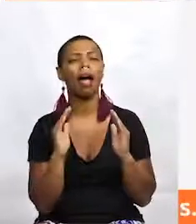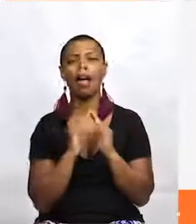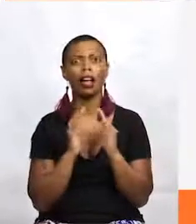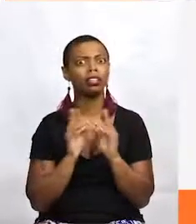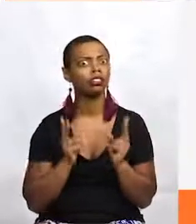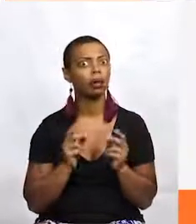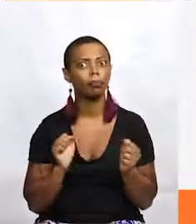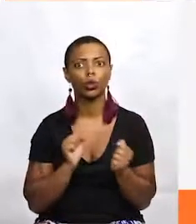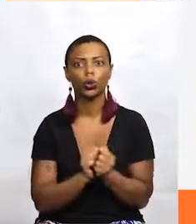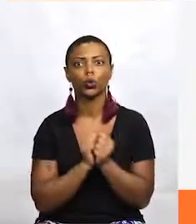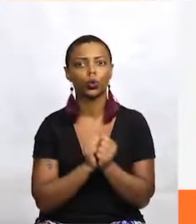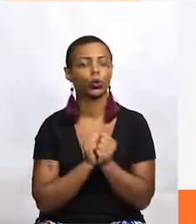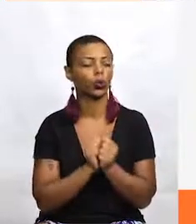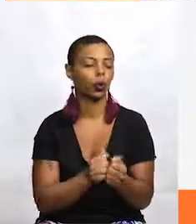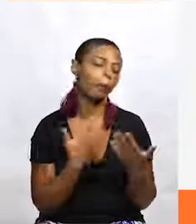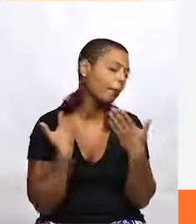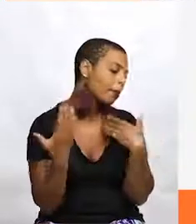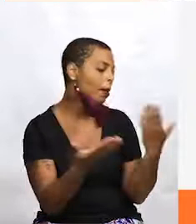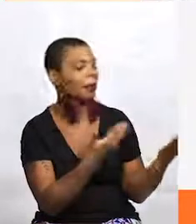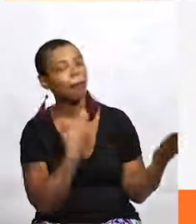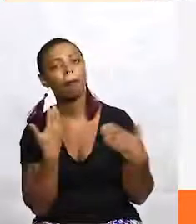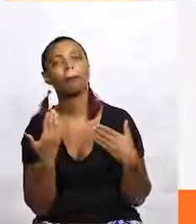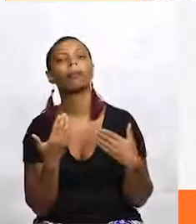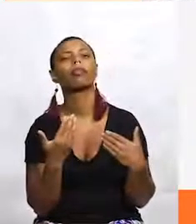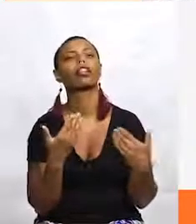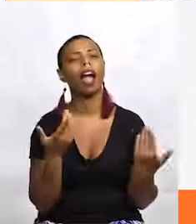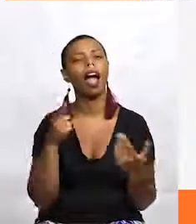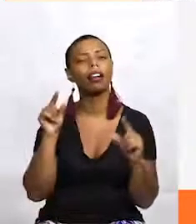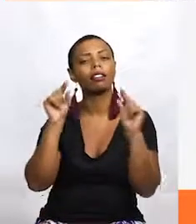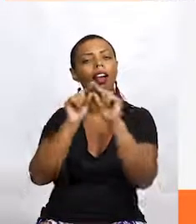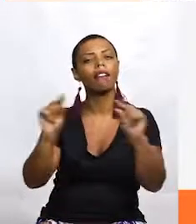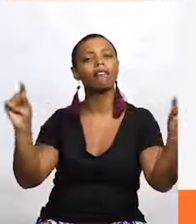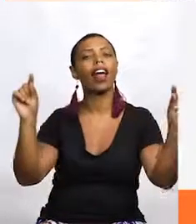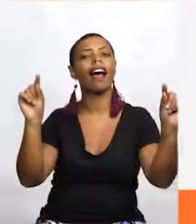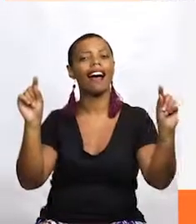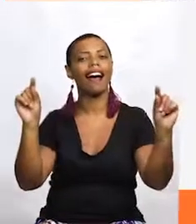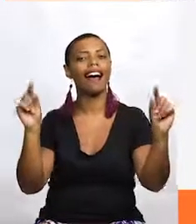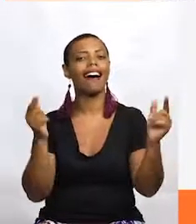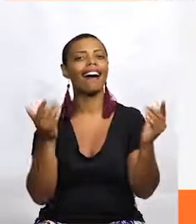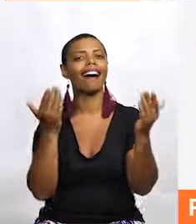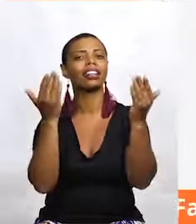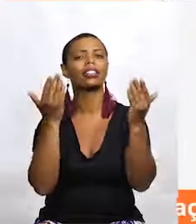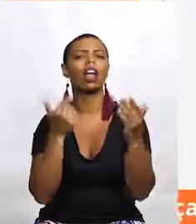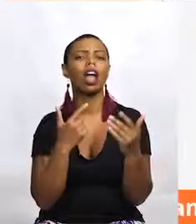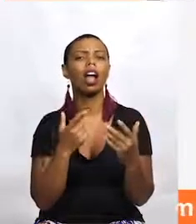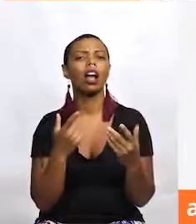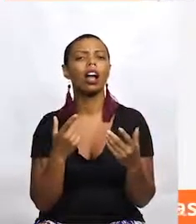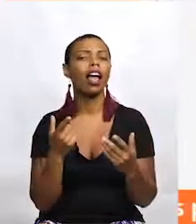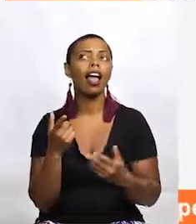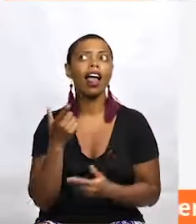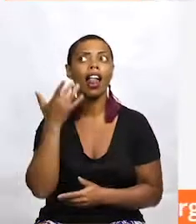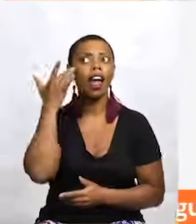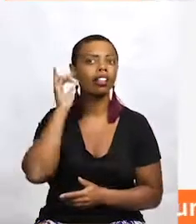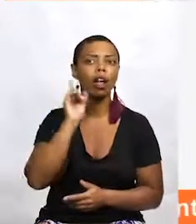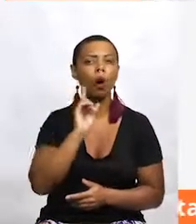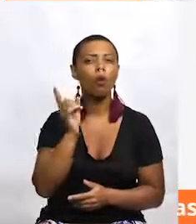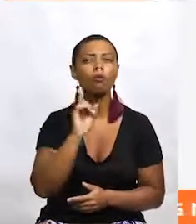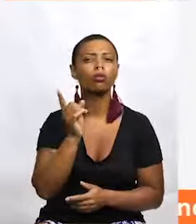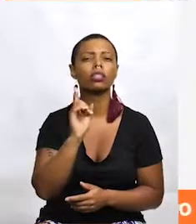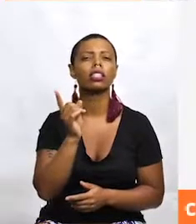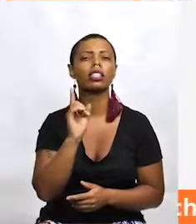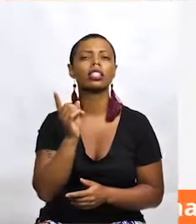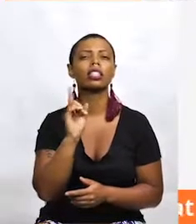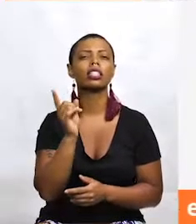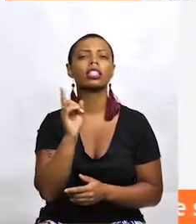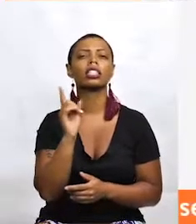juntos, nos espaços, ela fez essa frase que, para mim, ela não tem noção da importância que foi,